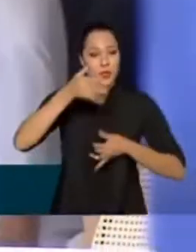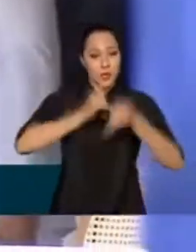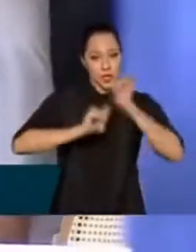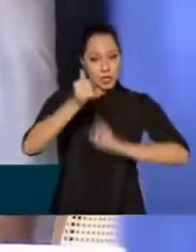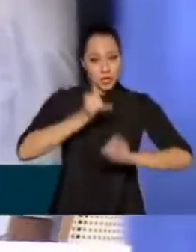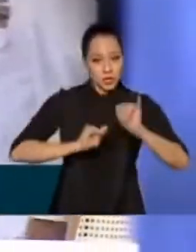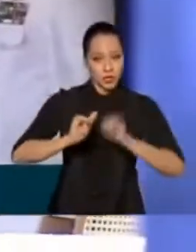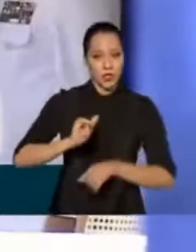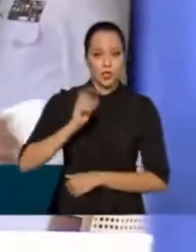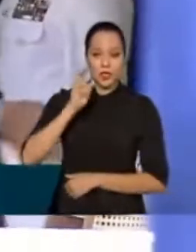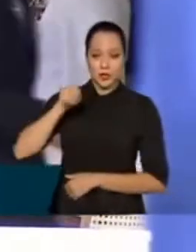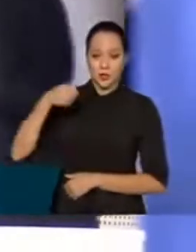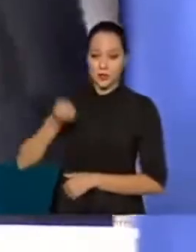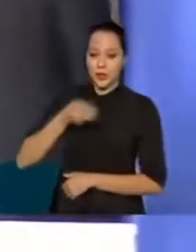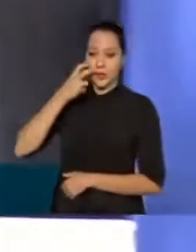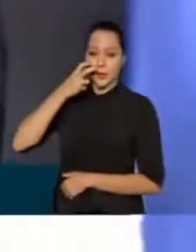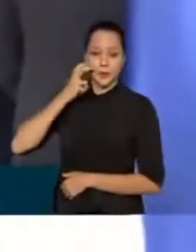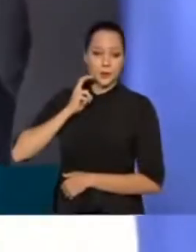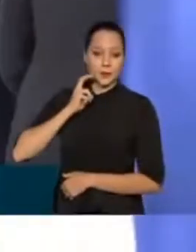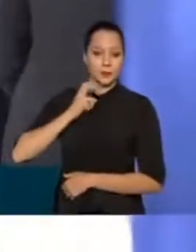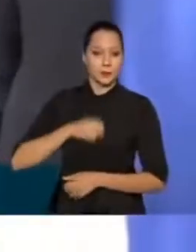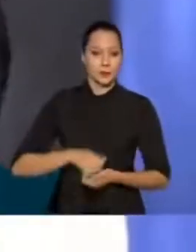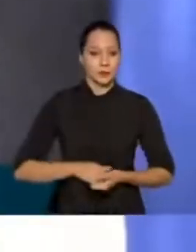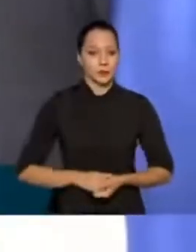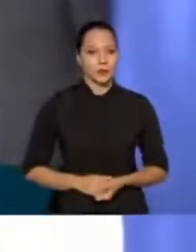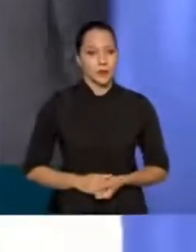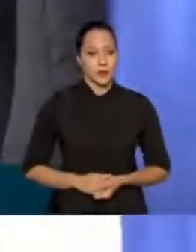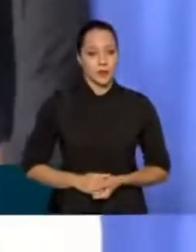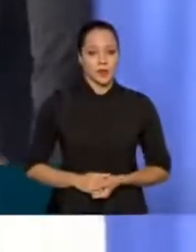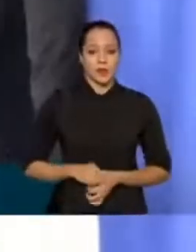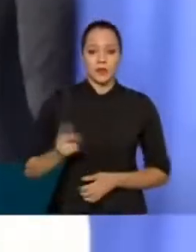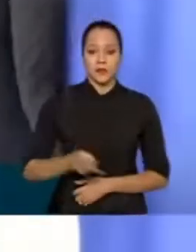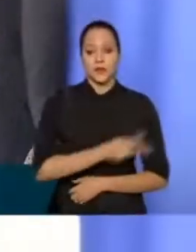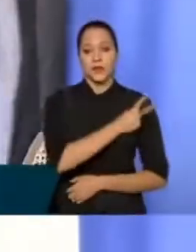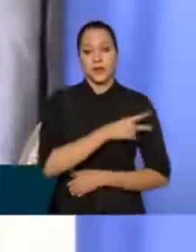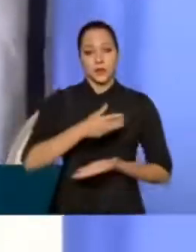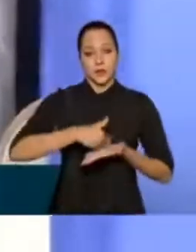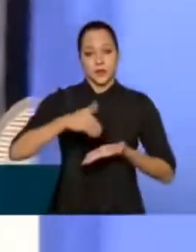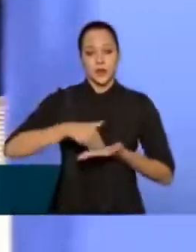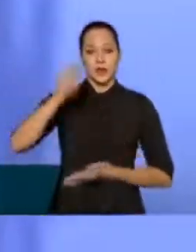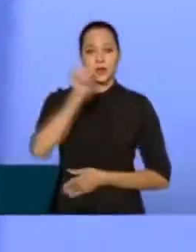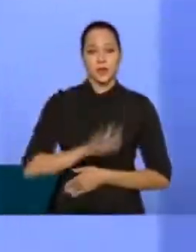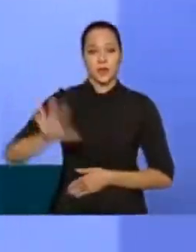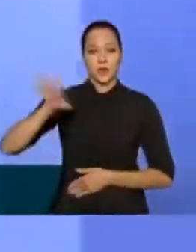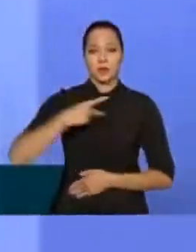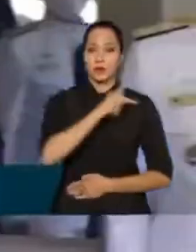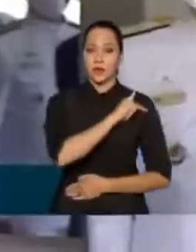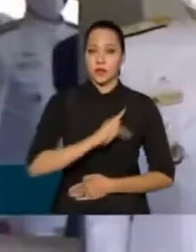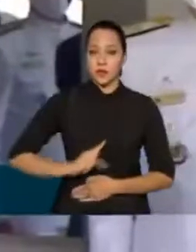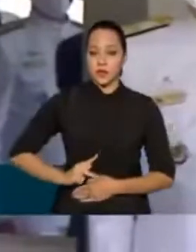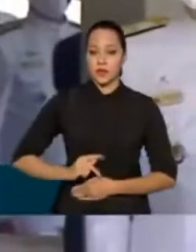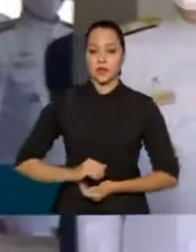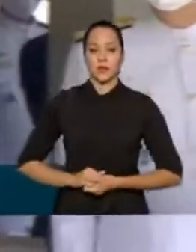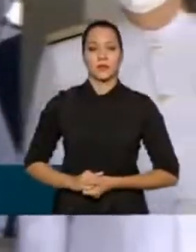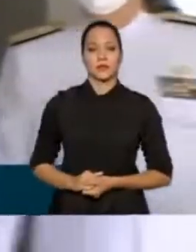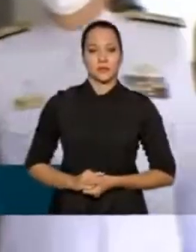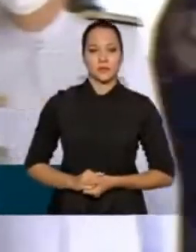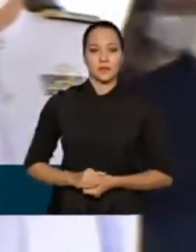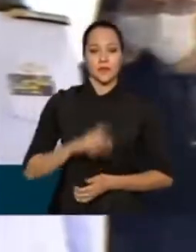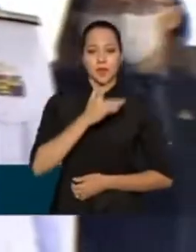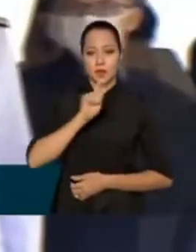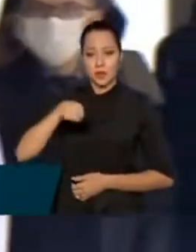Bento Costa Lima Leite de Albuquerque Júnior. Chefe da Secretaria-Geral da Presidência da República,